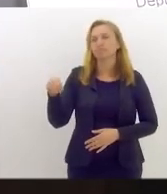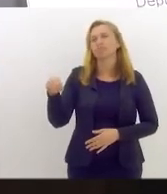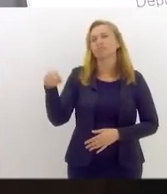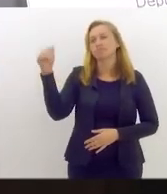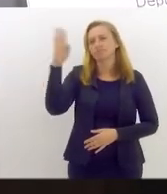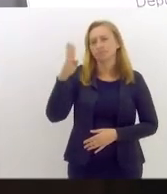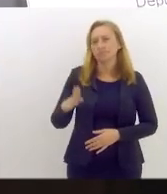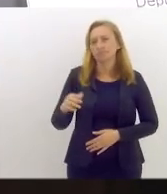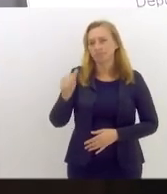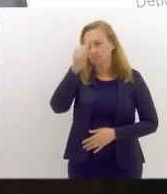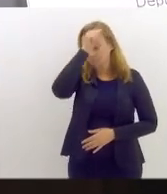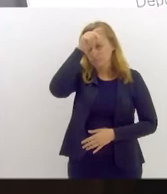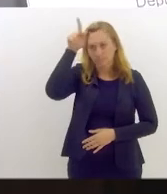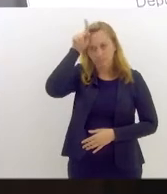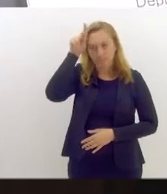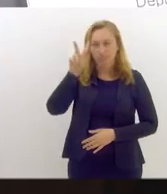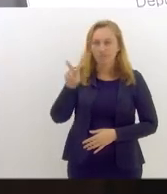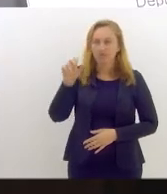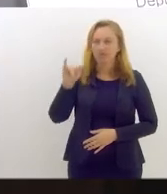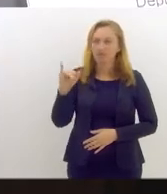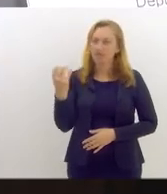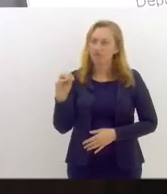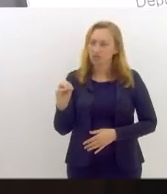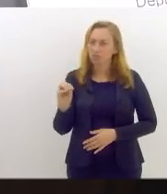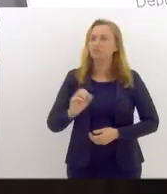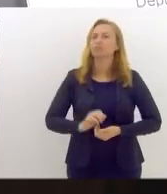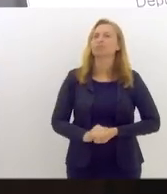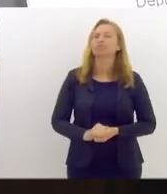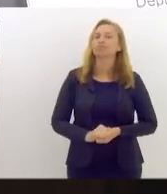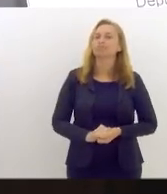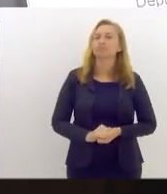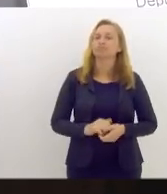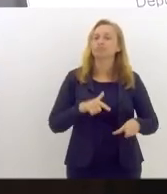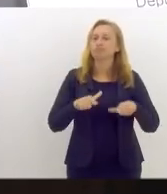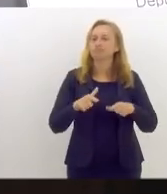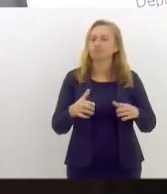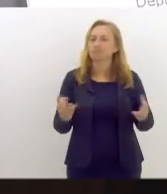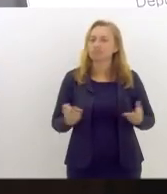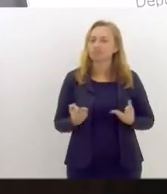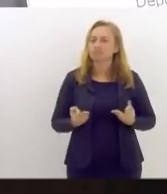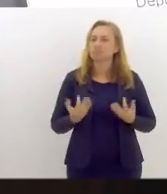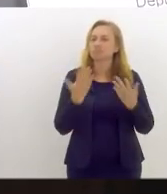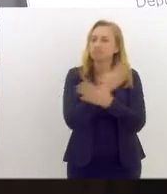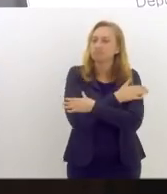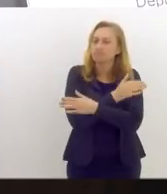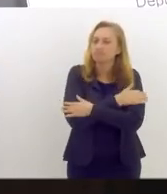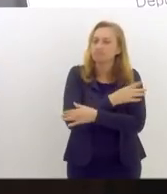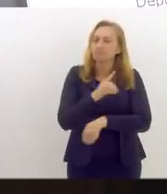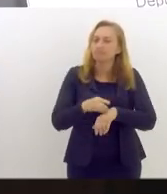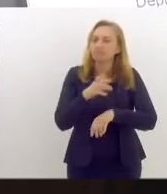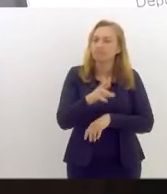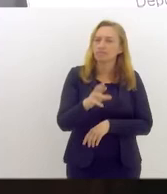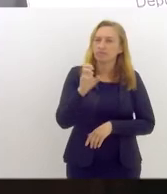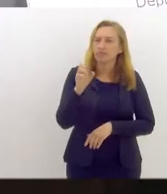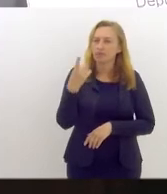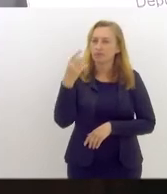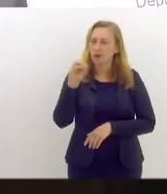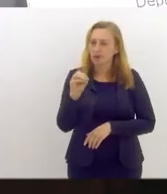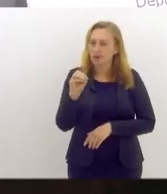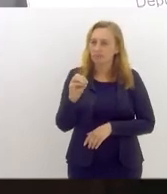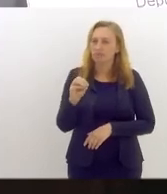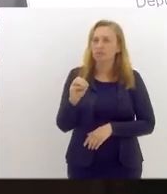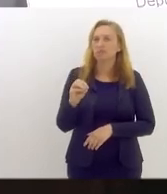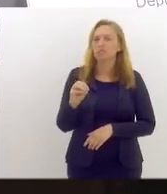que tem feito um trabalho brilhante deixar dar um abraço ao doutor Eduardo Paes que é da região